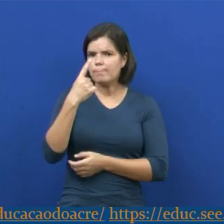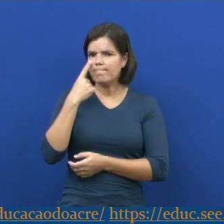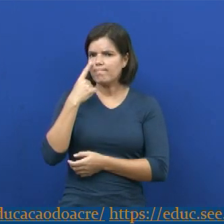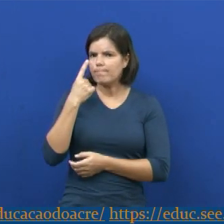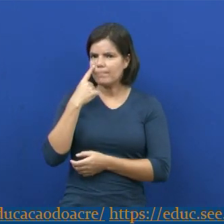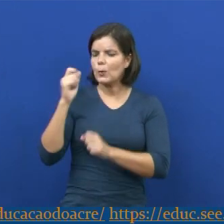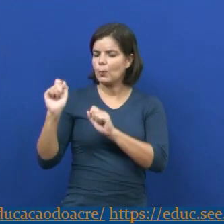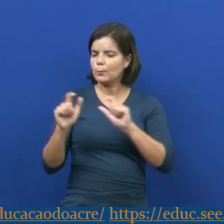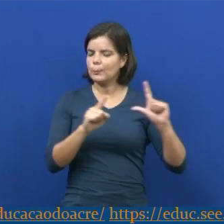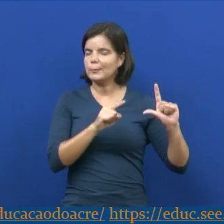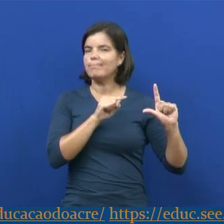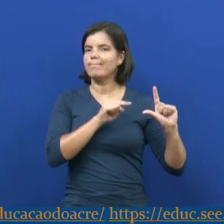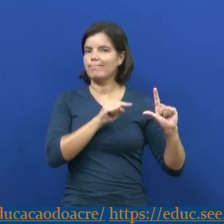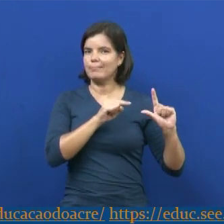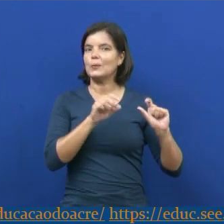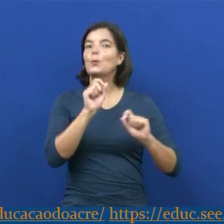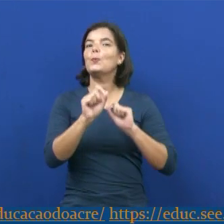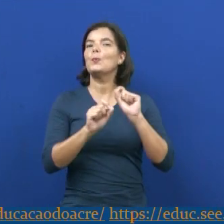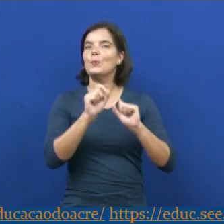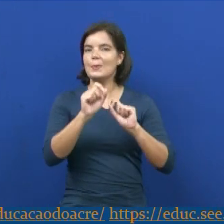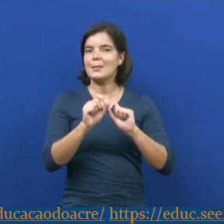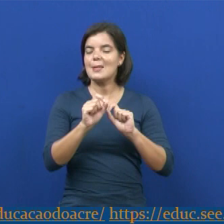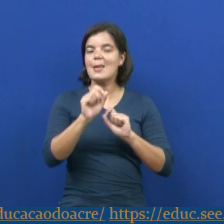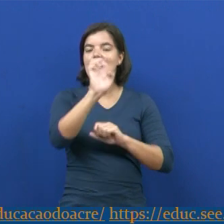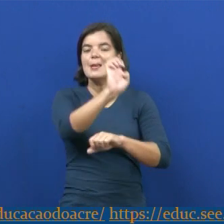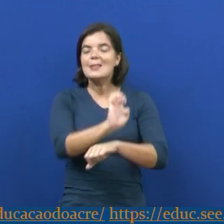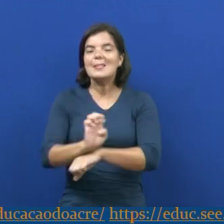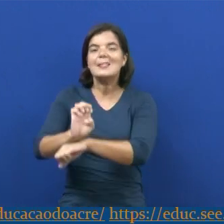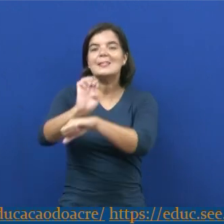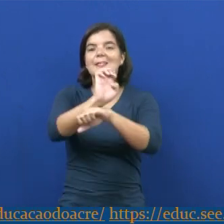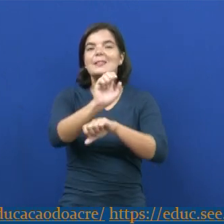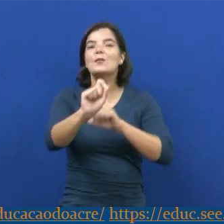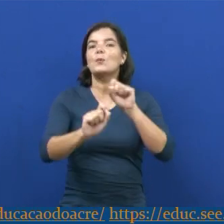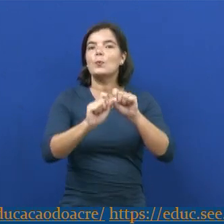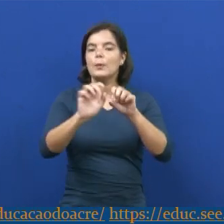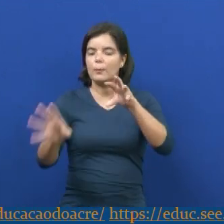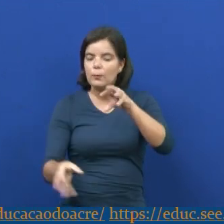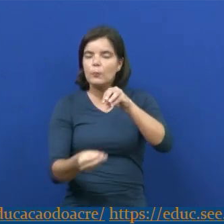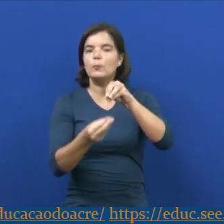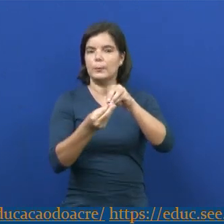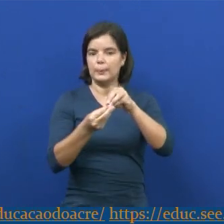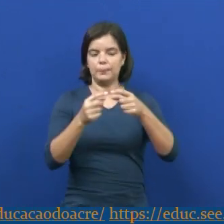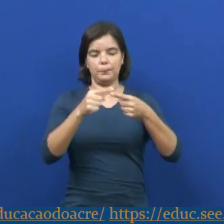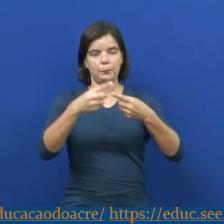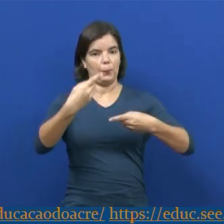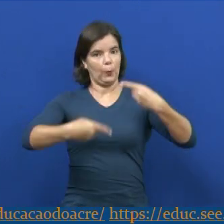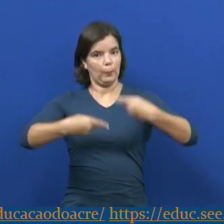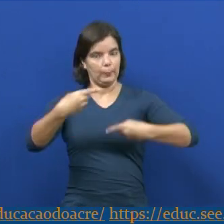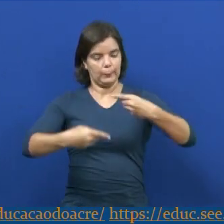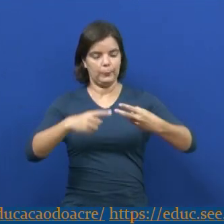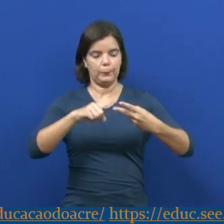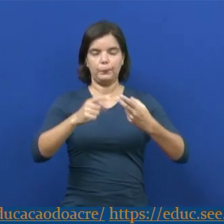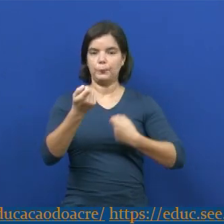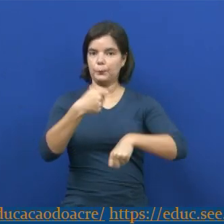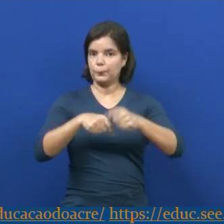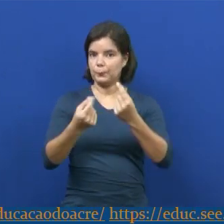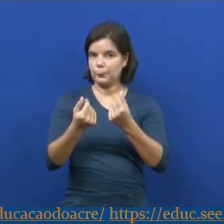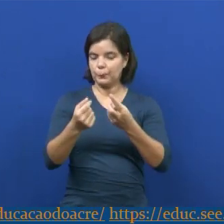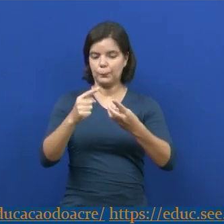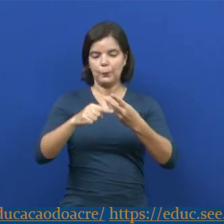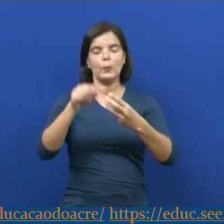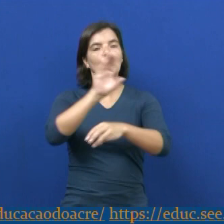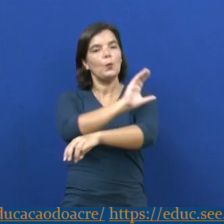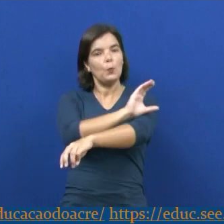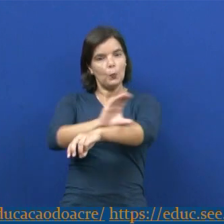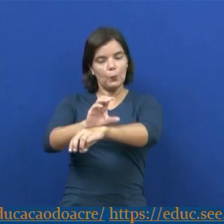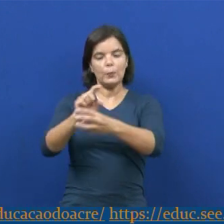observem bem no slide, que esses estados modernos vão incluir política, economia,